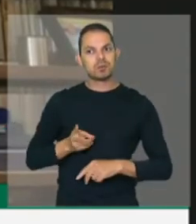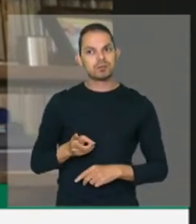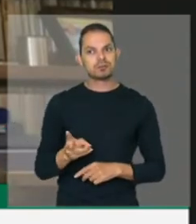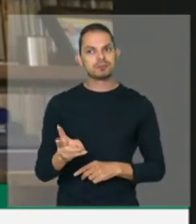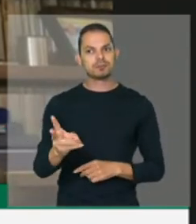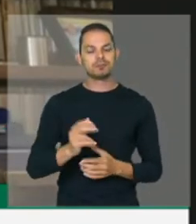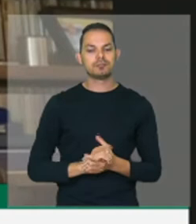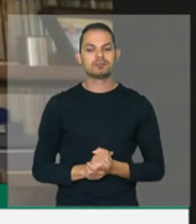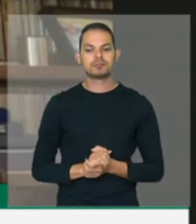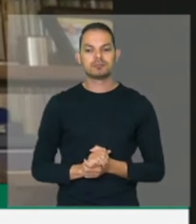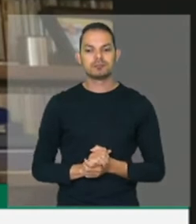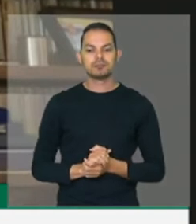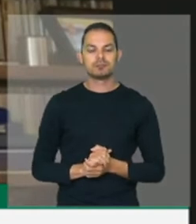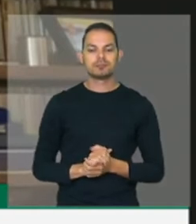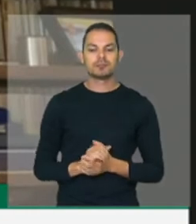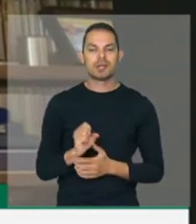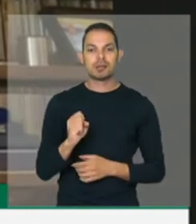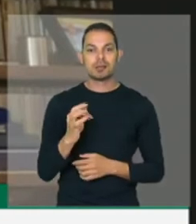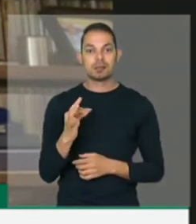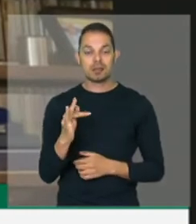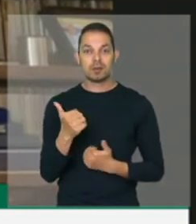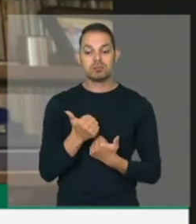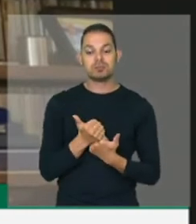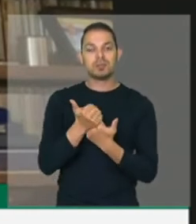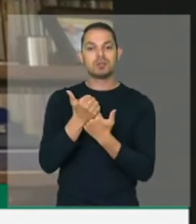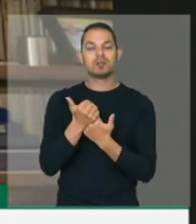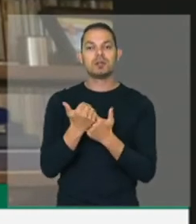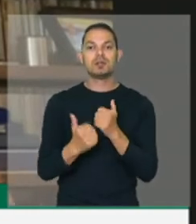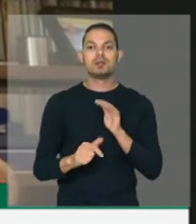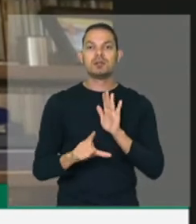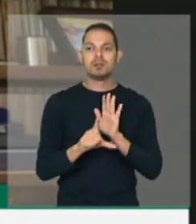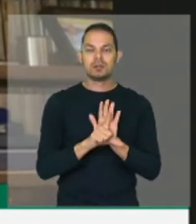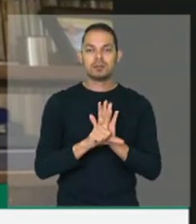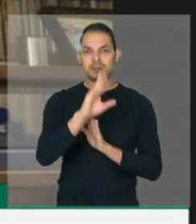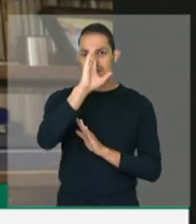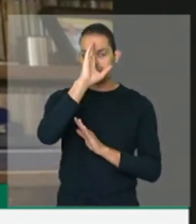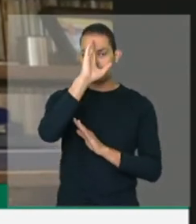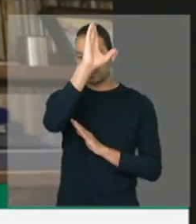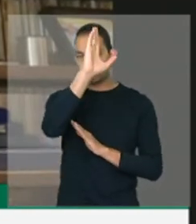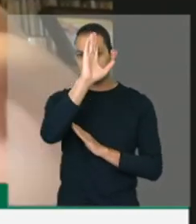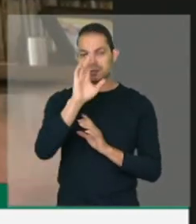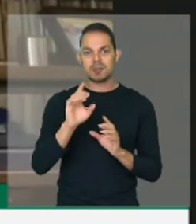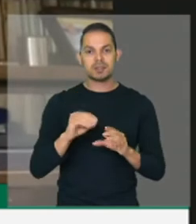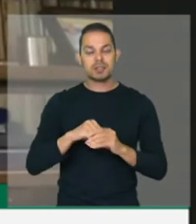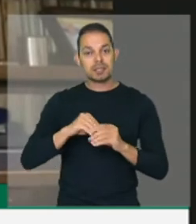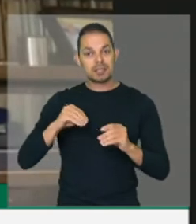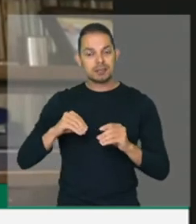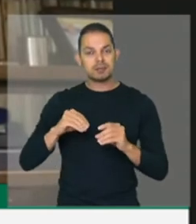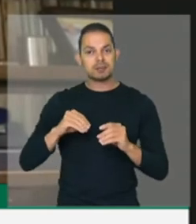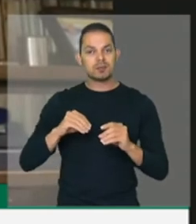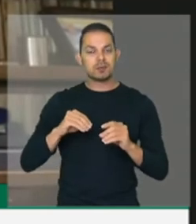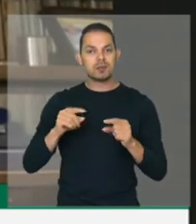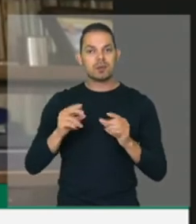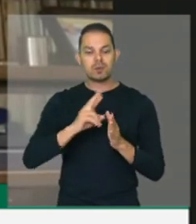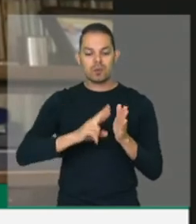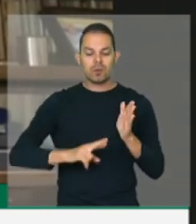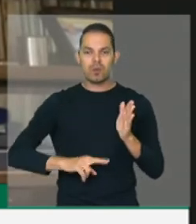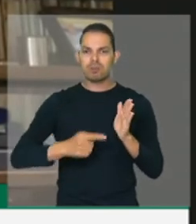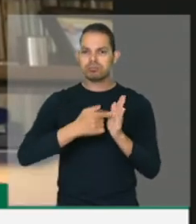da posição do Supremo, ancorada nos princípios, principalmente da excepcionalidade, como a relatora